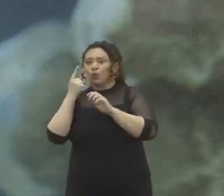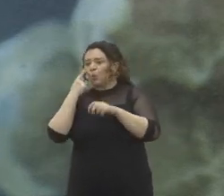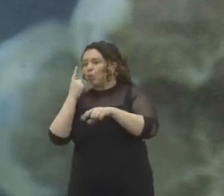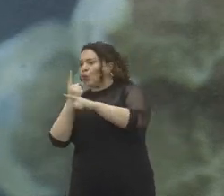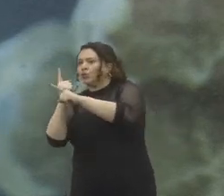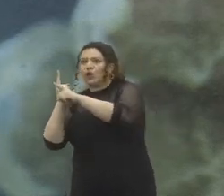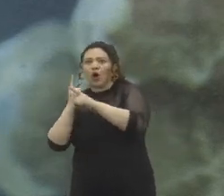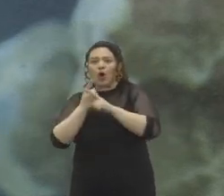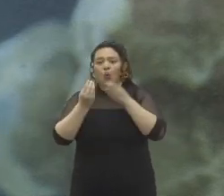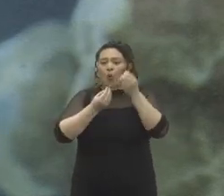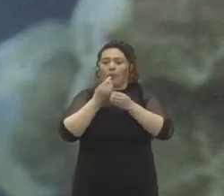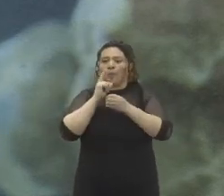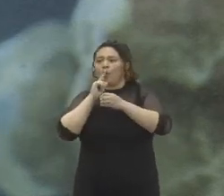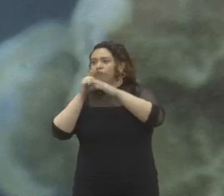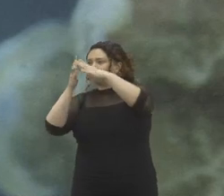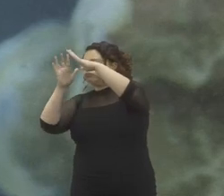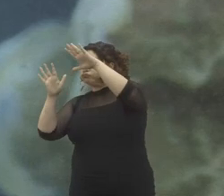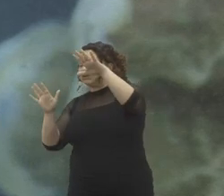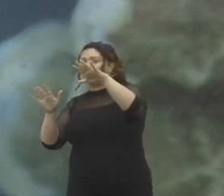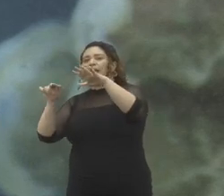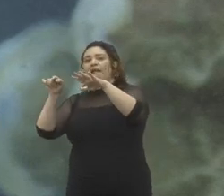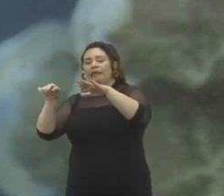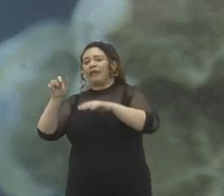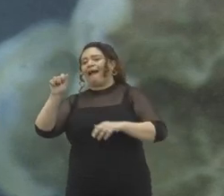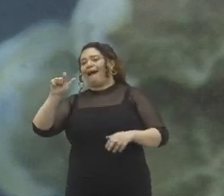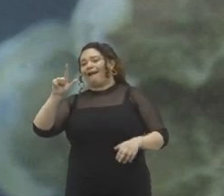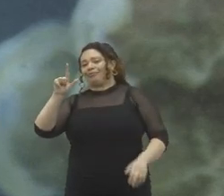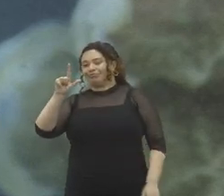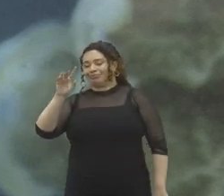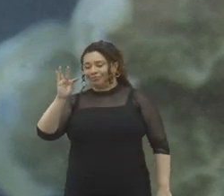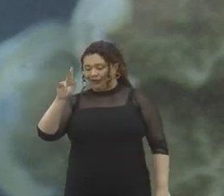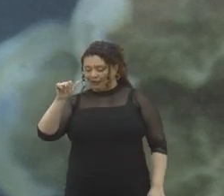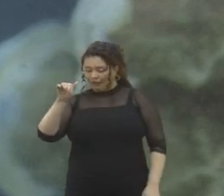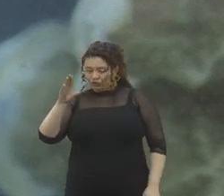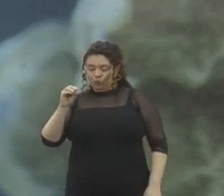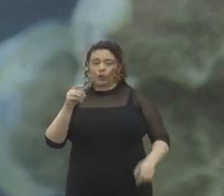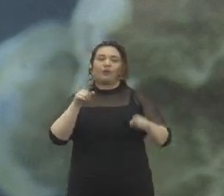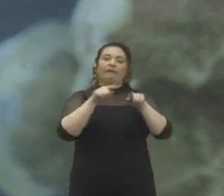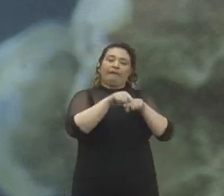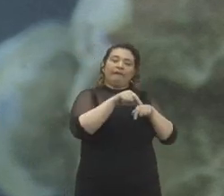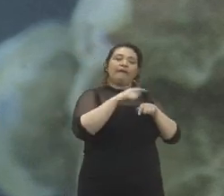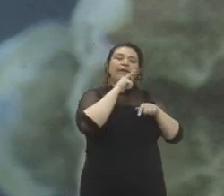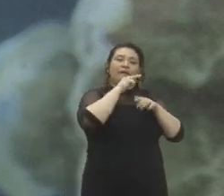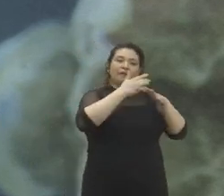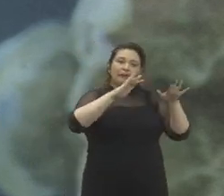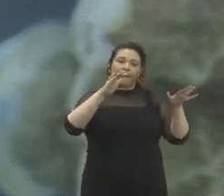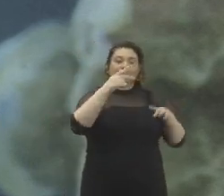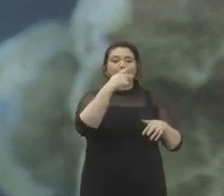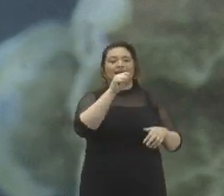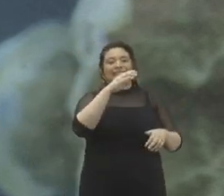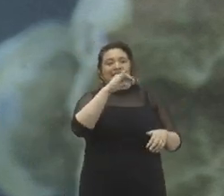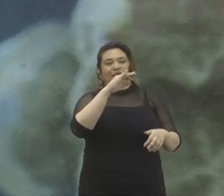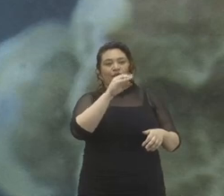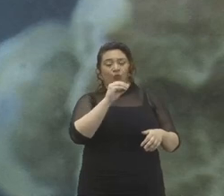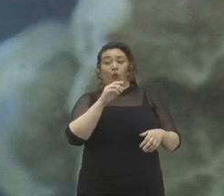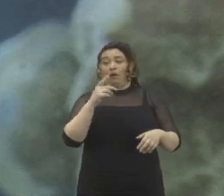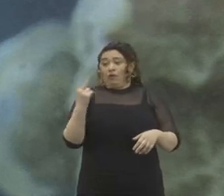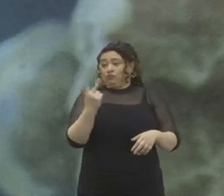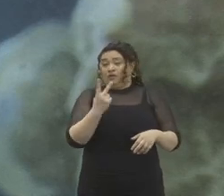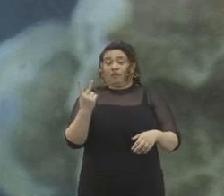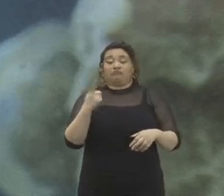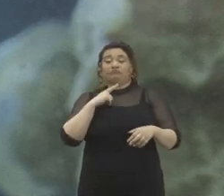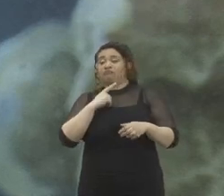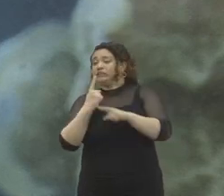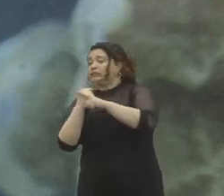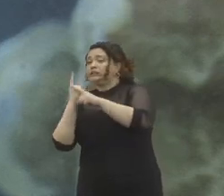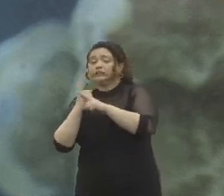o a chamada passagem Noroeste né e não se conseguia achar quanta gente perdeu a vida quantas expedições